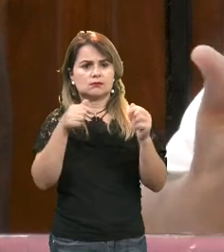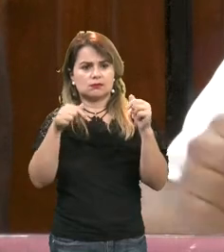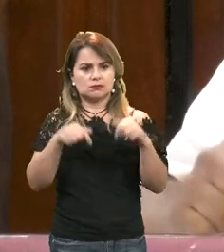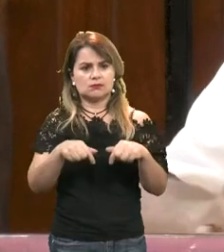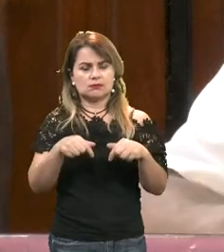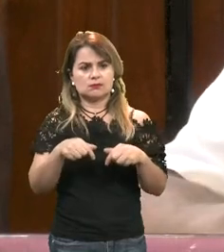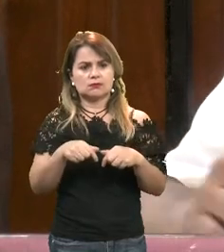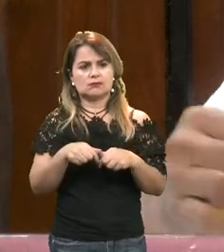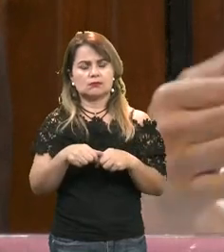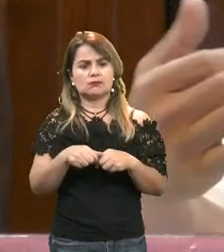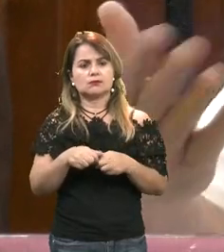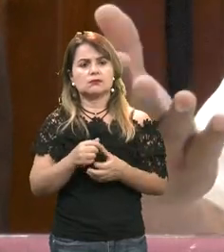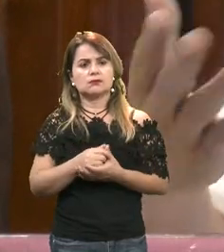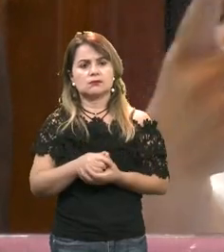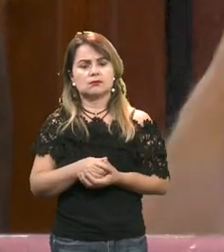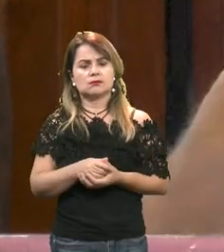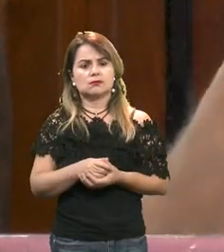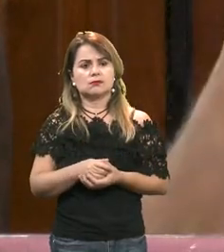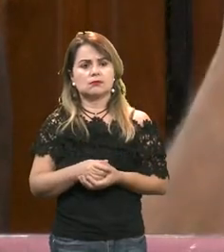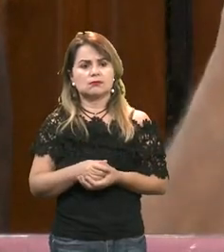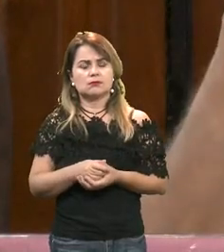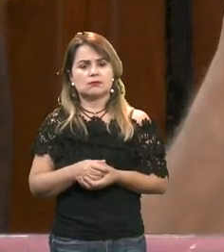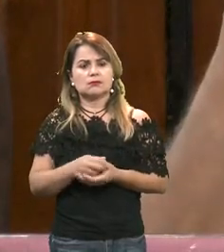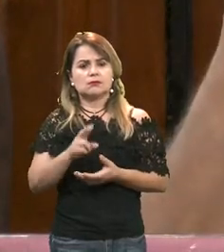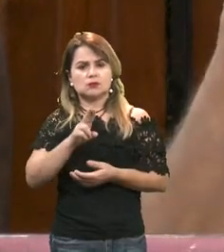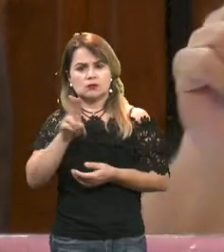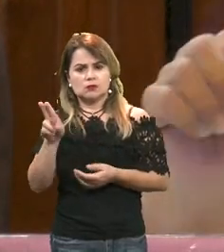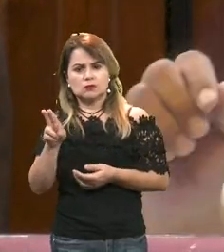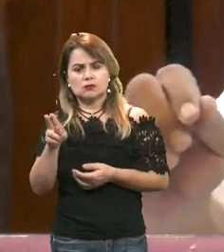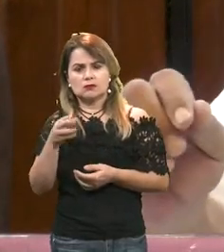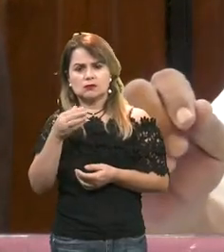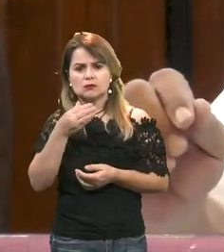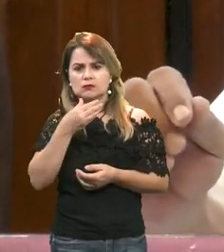o doutor Joaquim, como é que é o nome do garotinho aí?